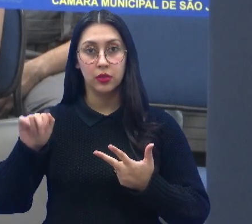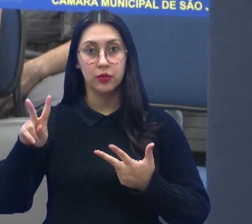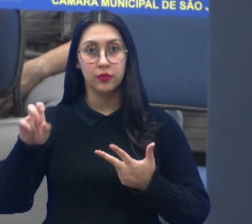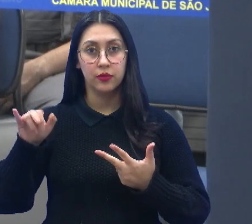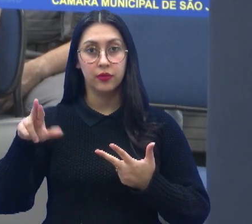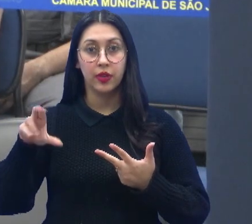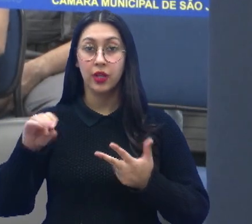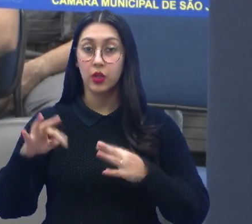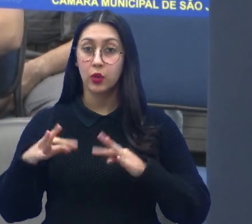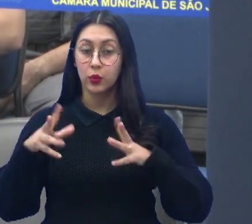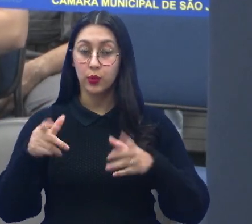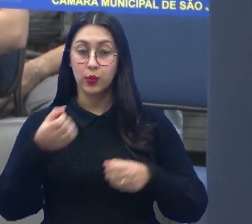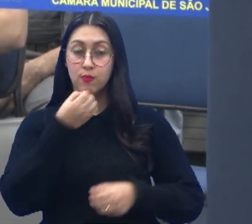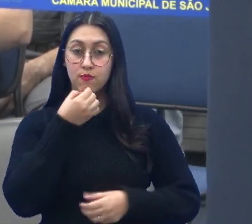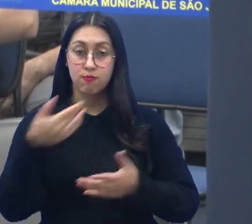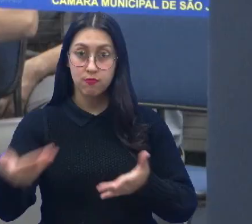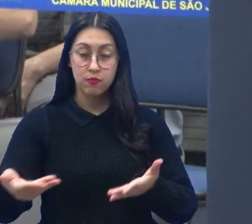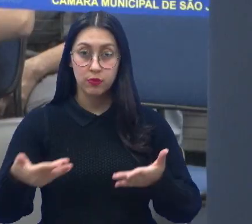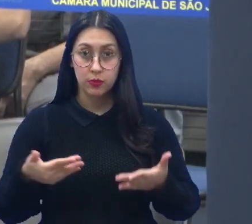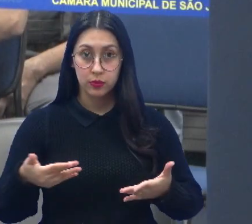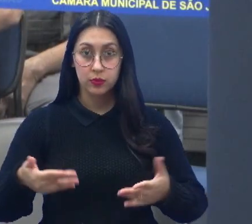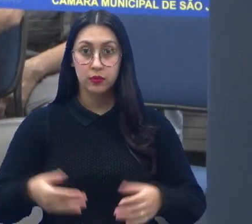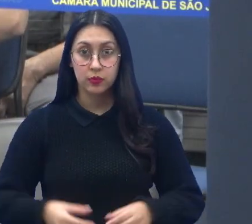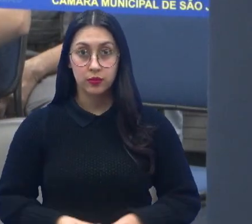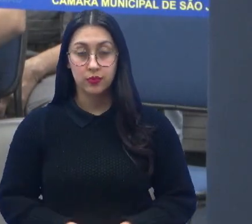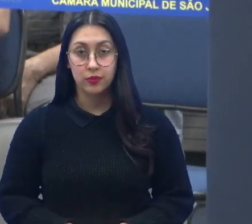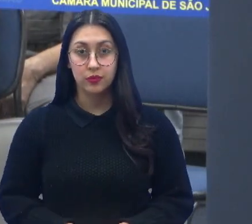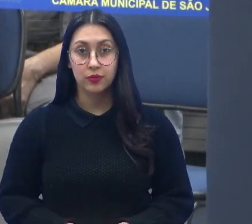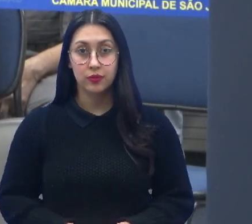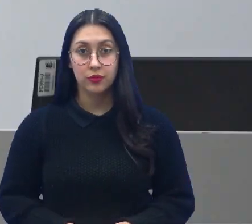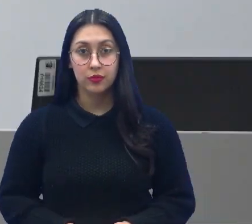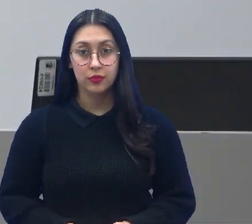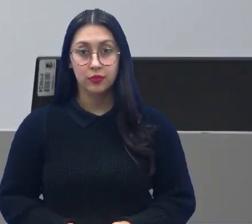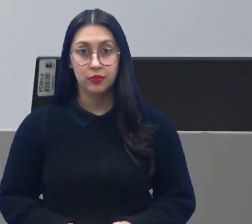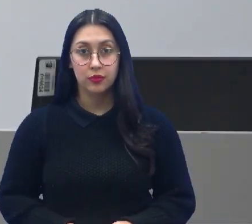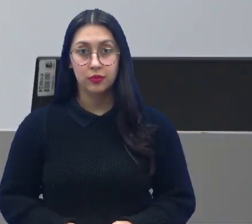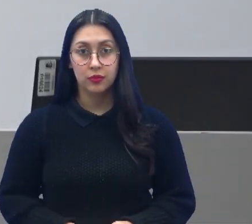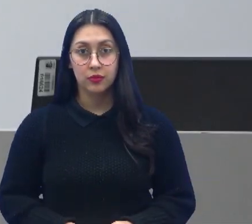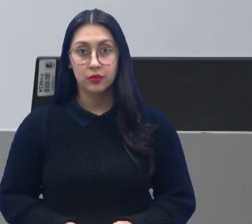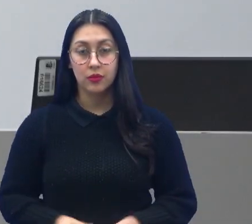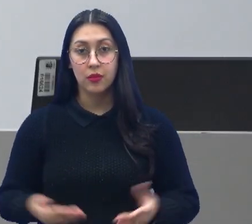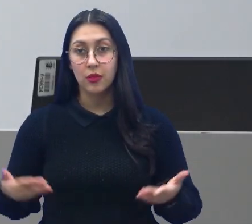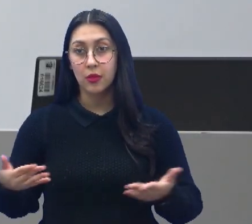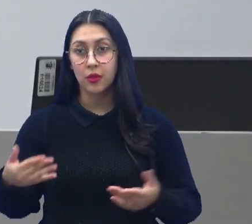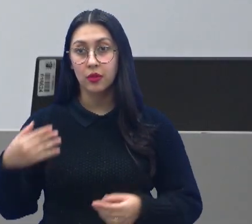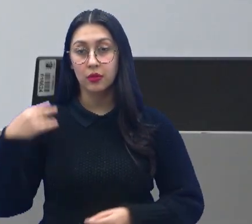todos bem-vindos a essa Casa de Leis. Questão de ordem,